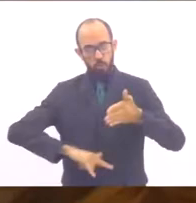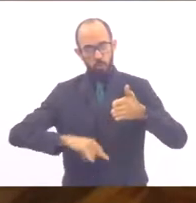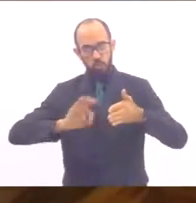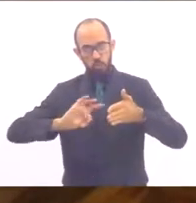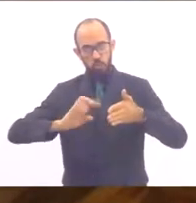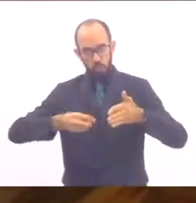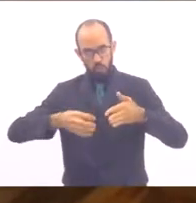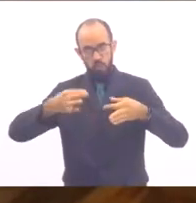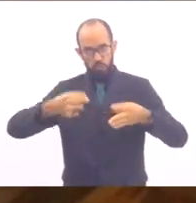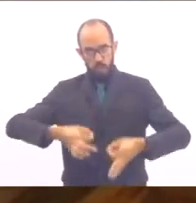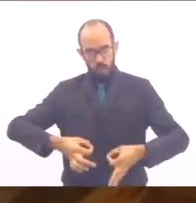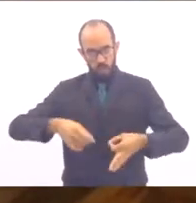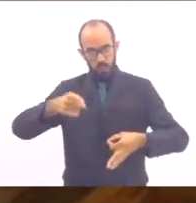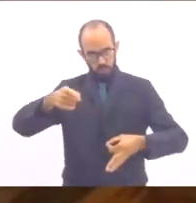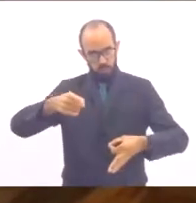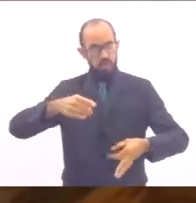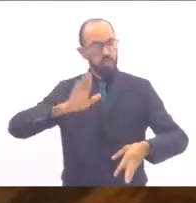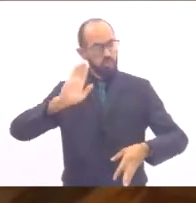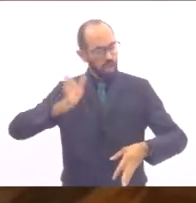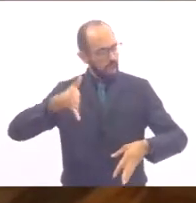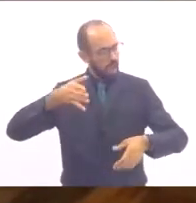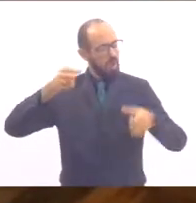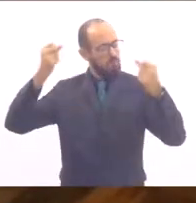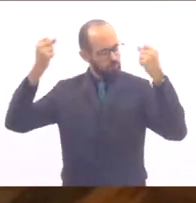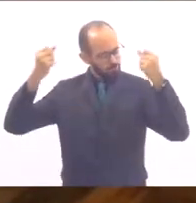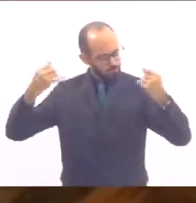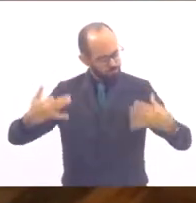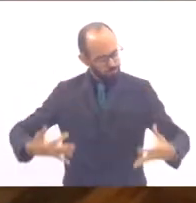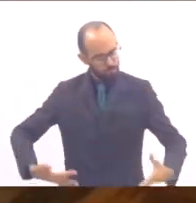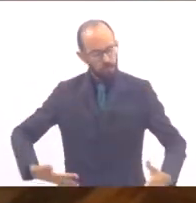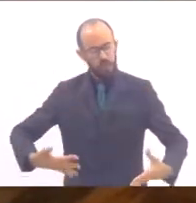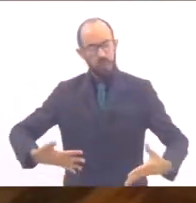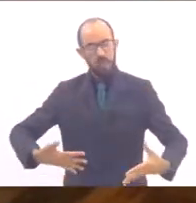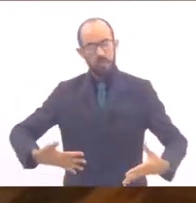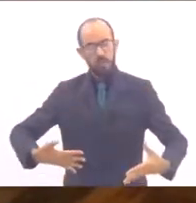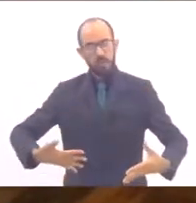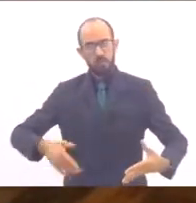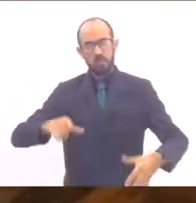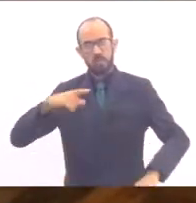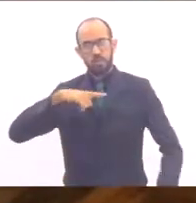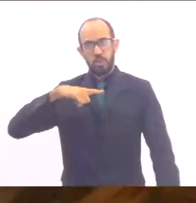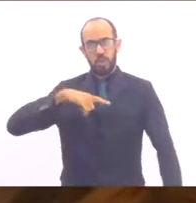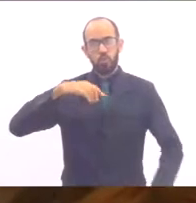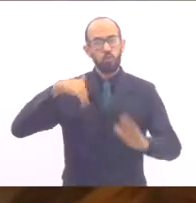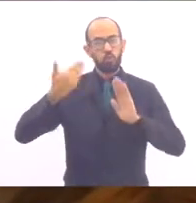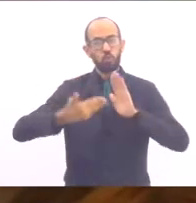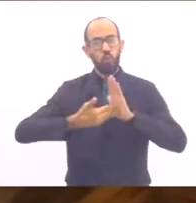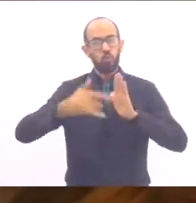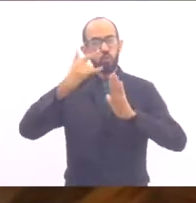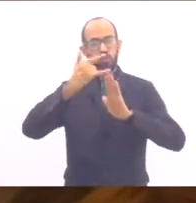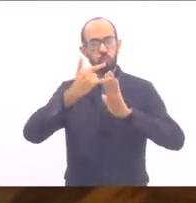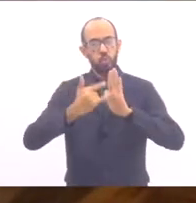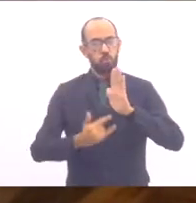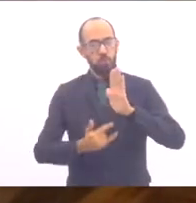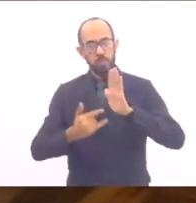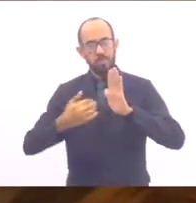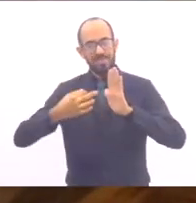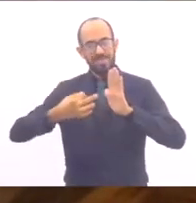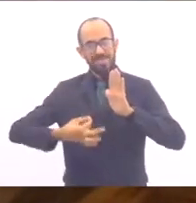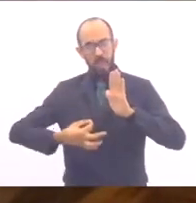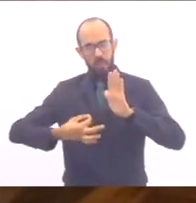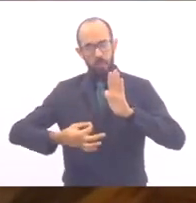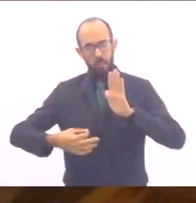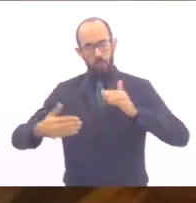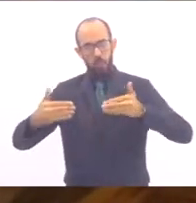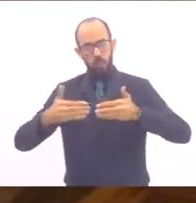estou careca de falar isso, que já está até me revoltando quando eu falo. Nós temos todos os documentos que a